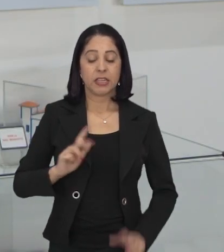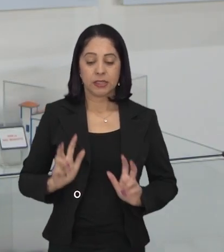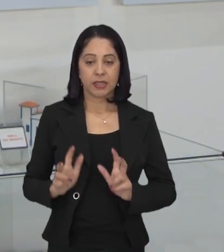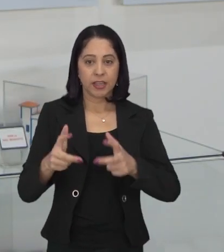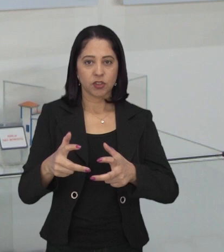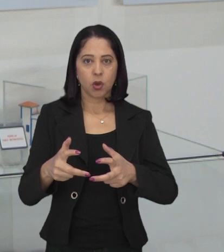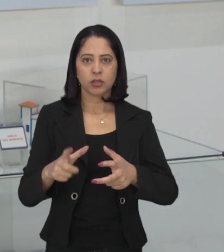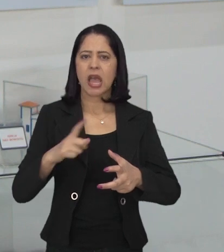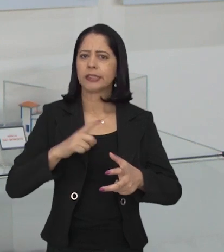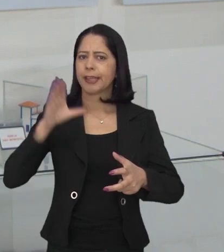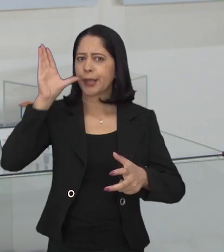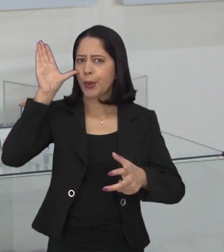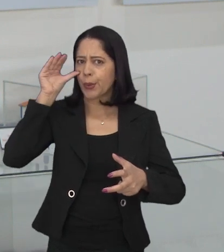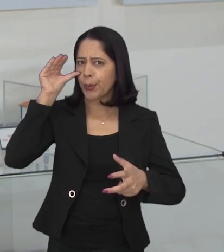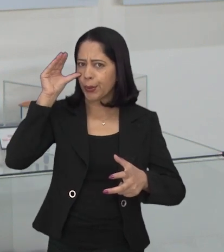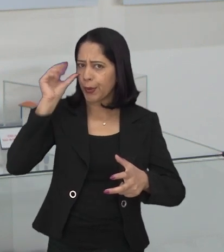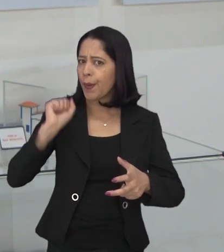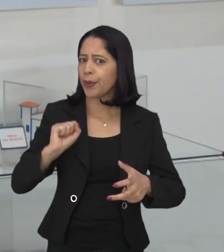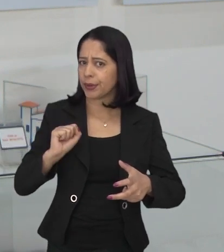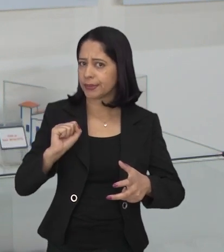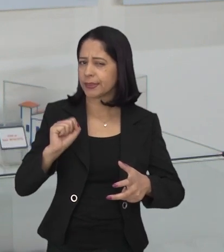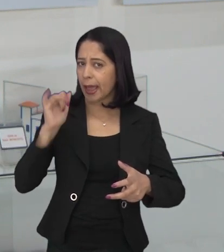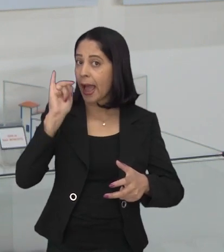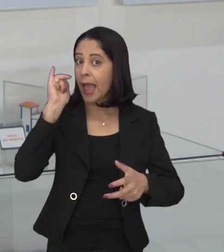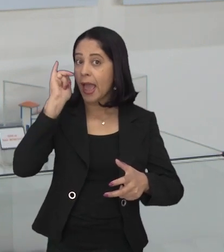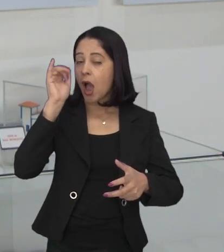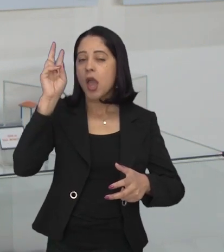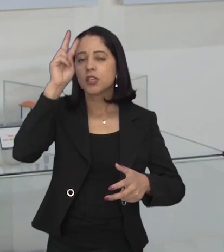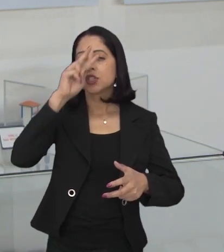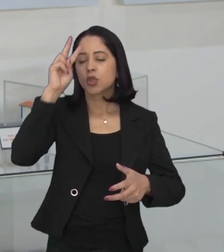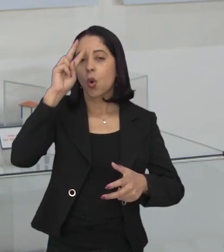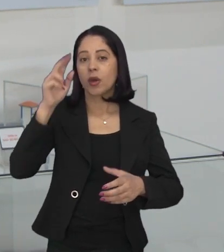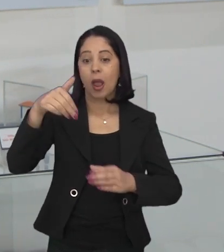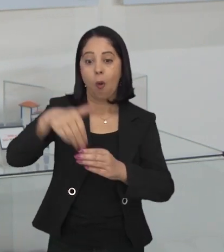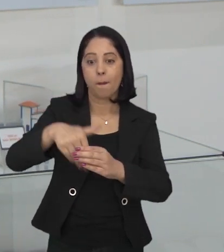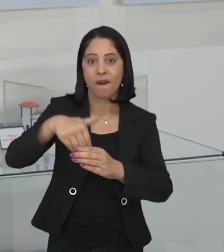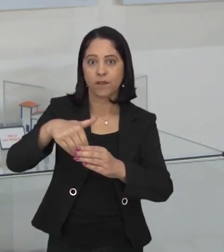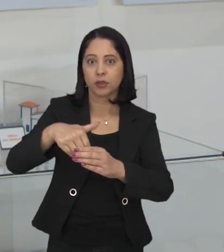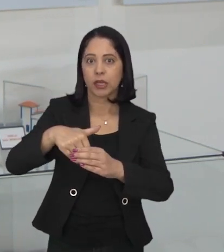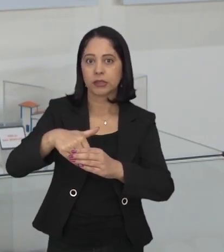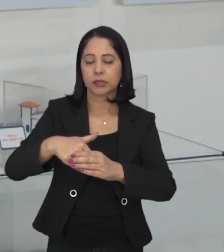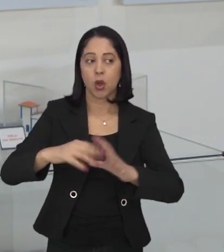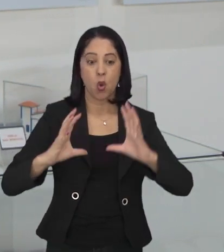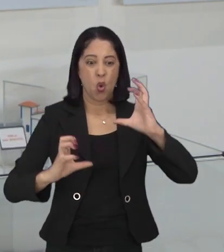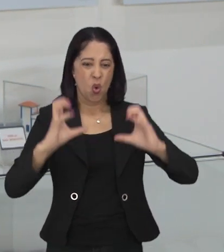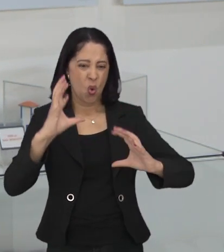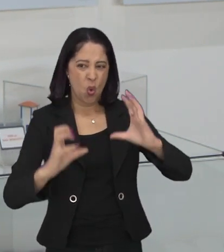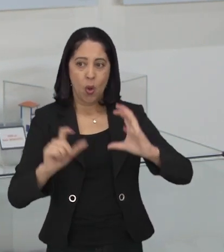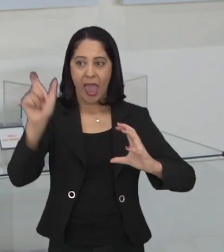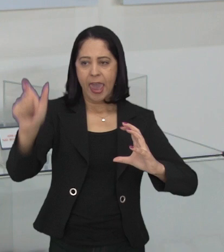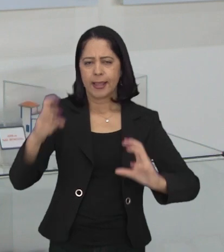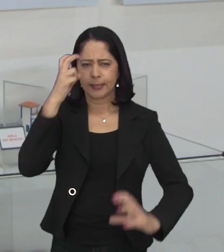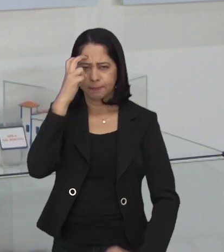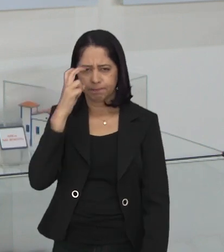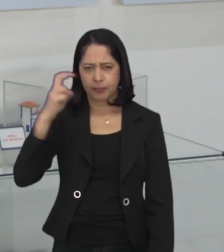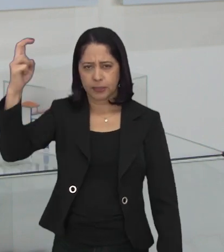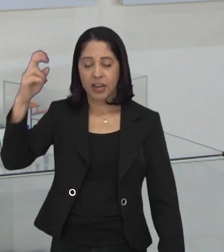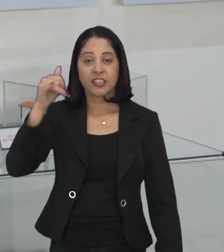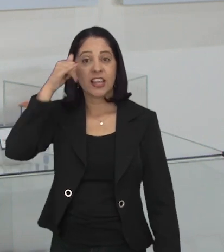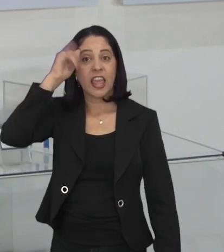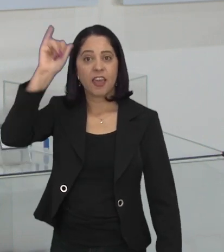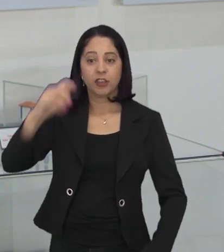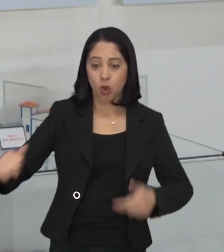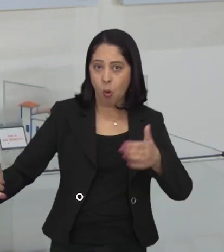história curiosa marcou o mandato de Jorge Zarur. Uma votação polêmica, onde ele utilizou toda a inteligência para evitar